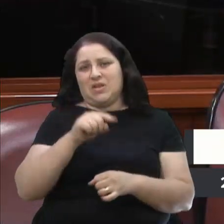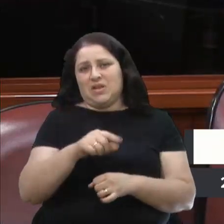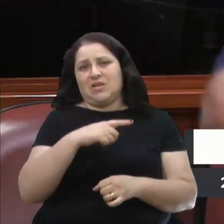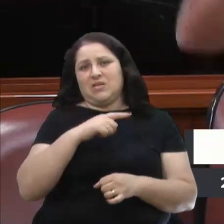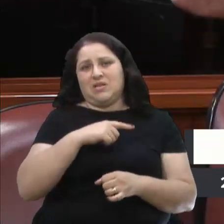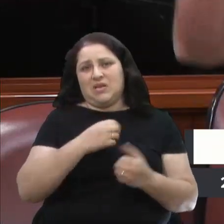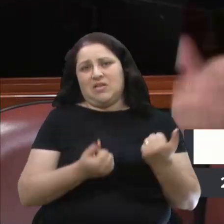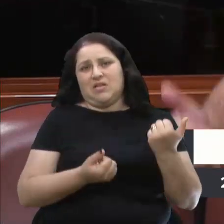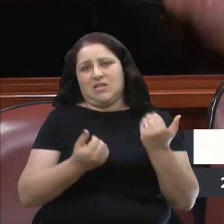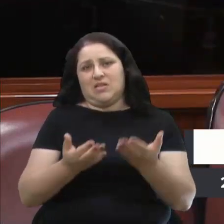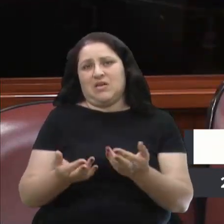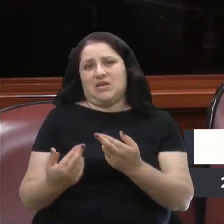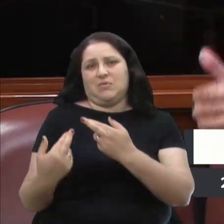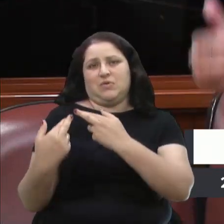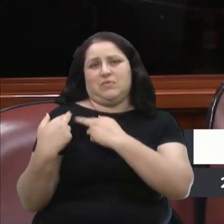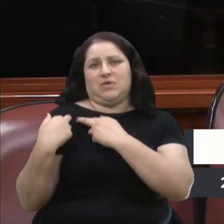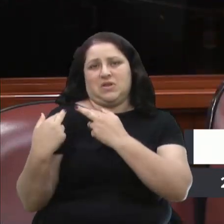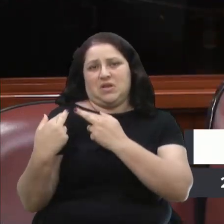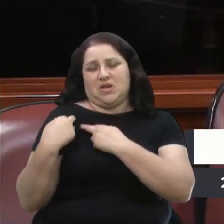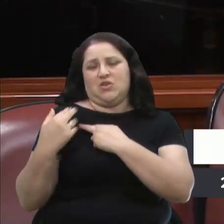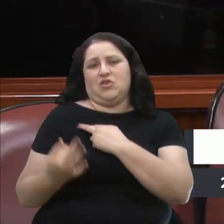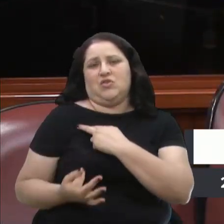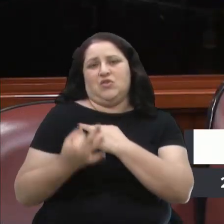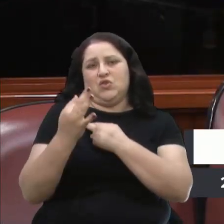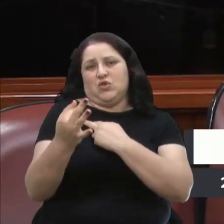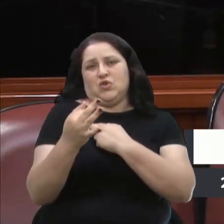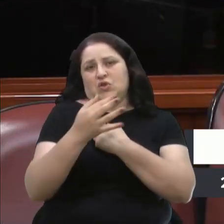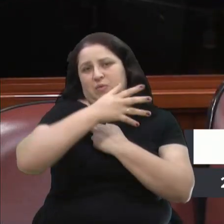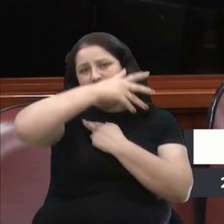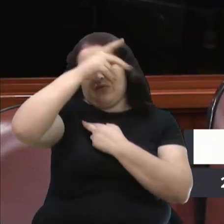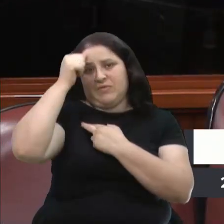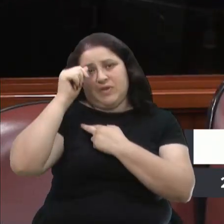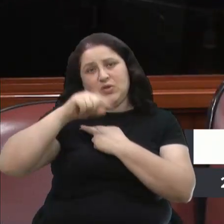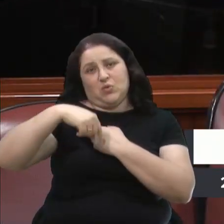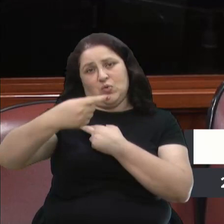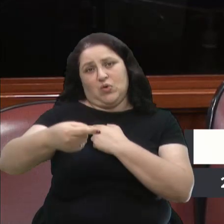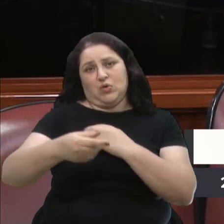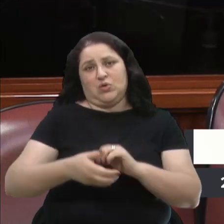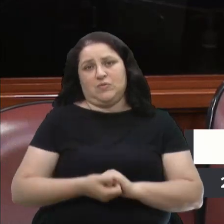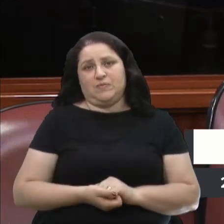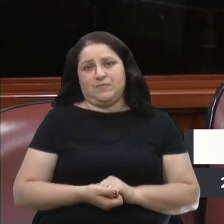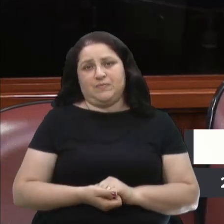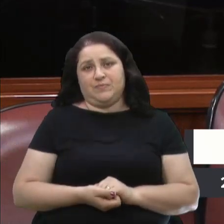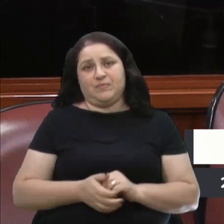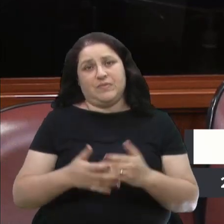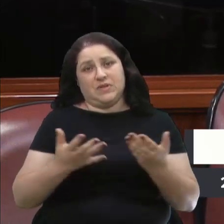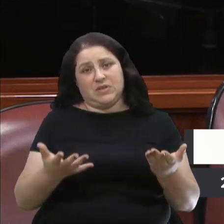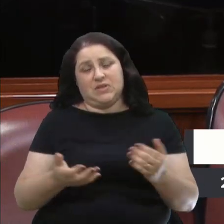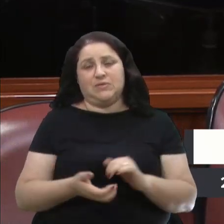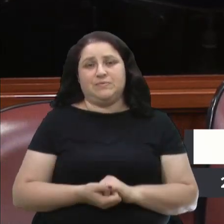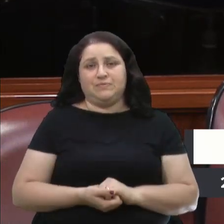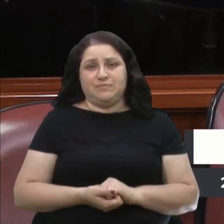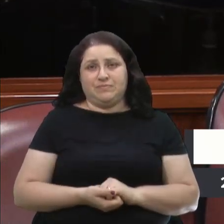essa bola quicando para a próxima administração. Então, assim,